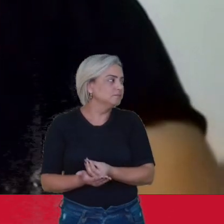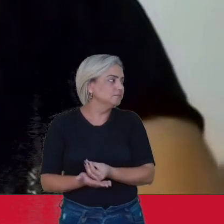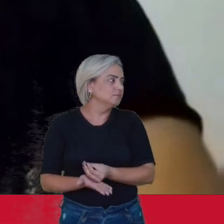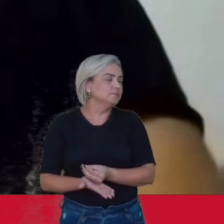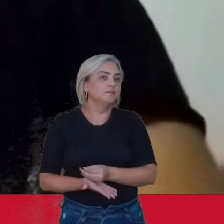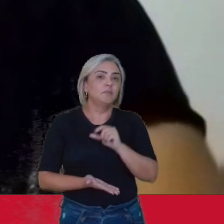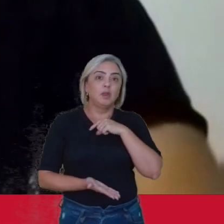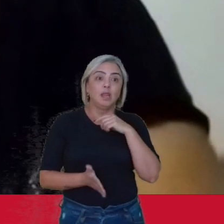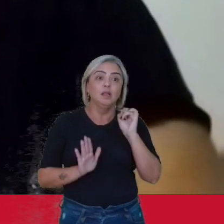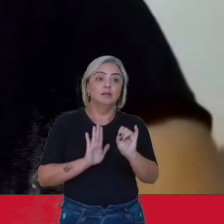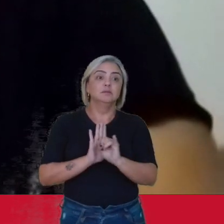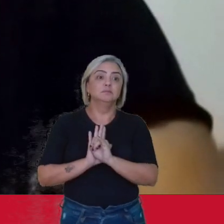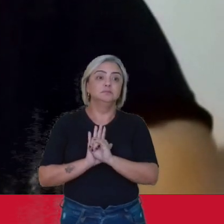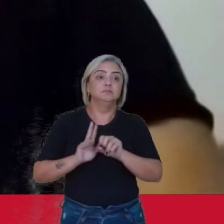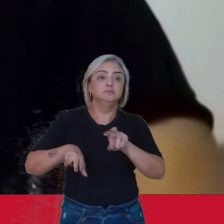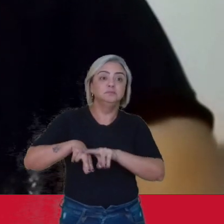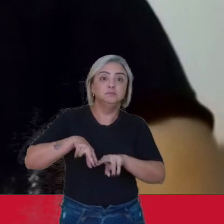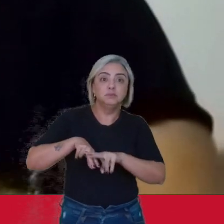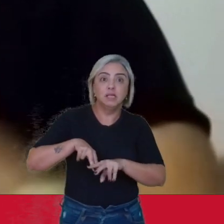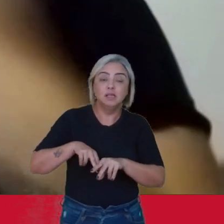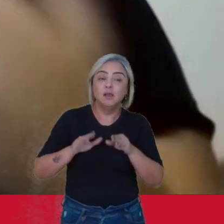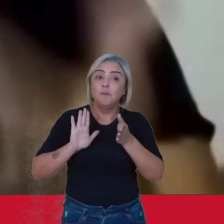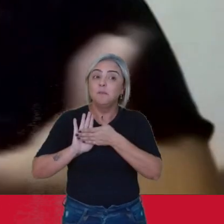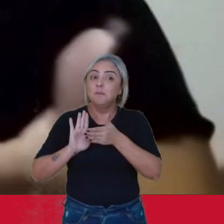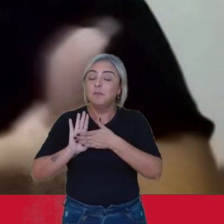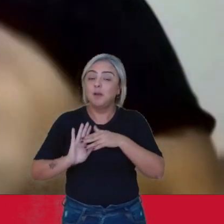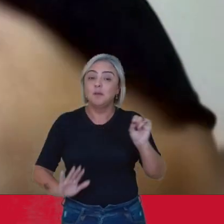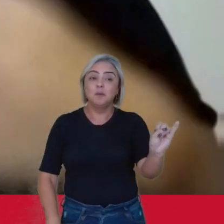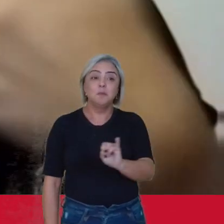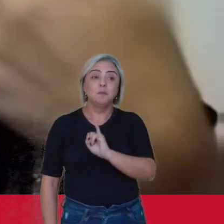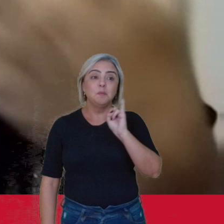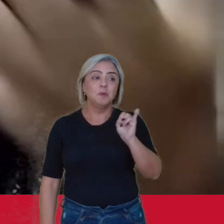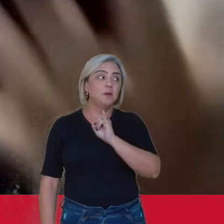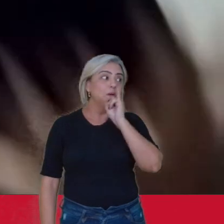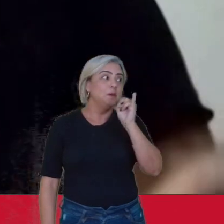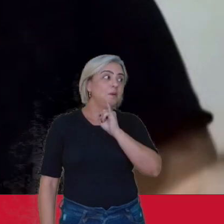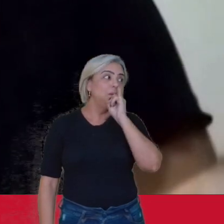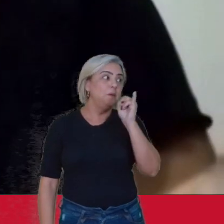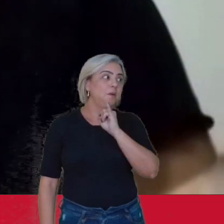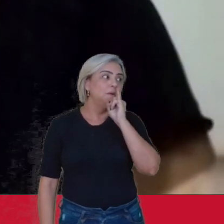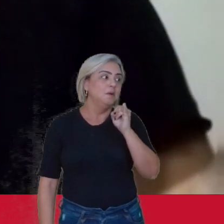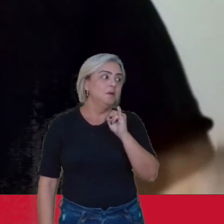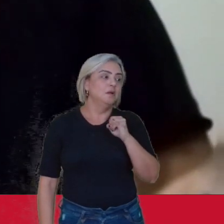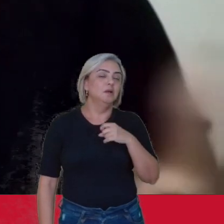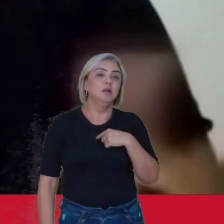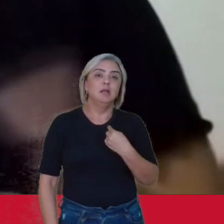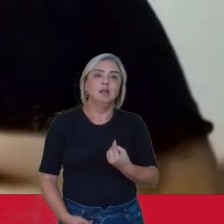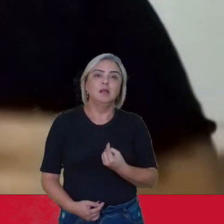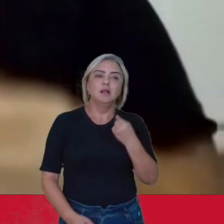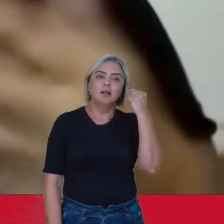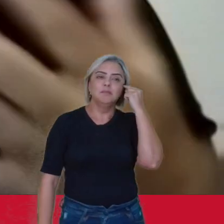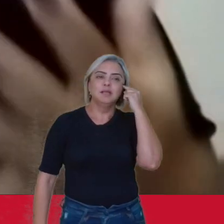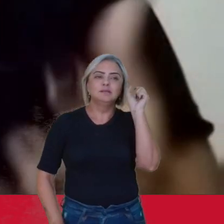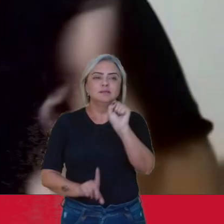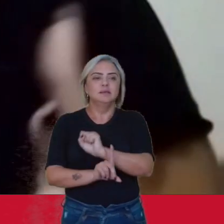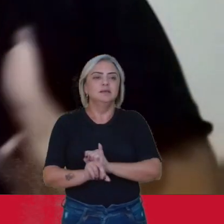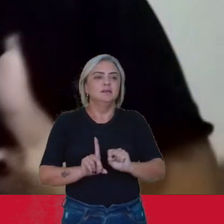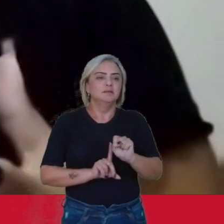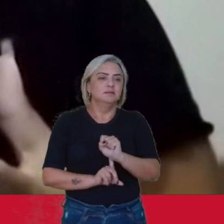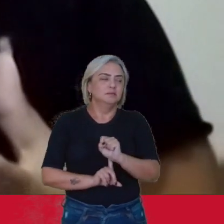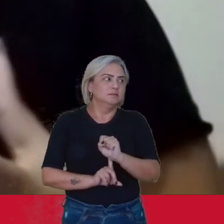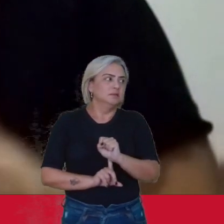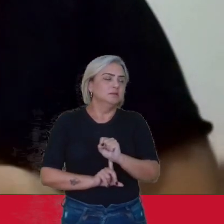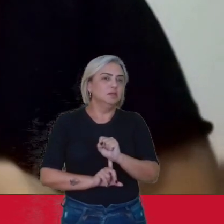a identidade de gênero, que são pautas imprescindíveis para se pensar nessa sociedade, sobretudo